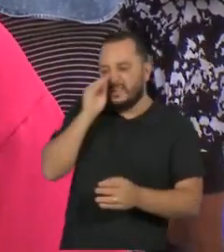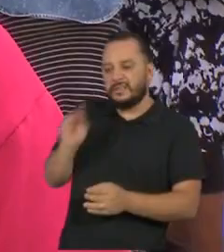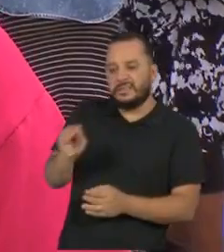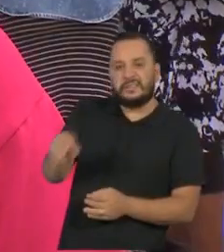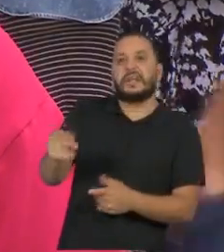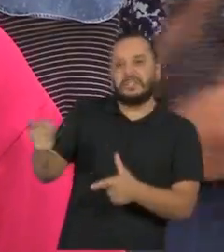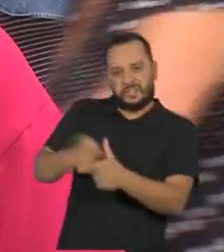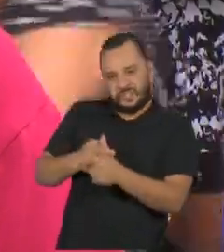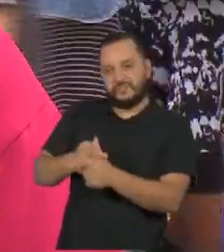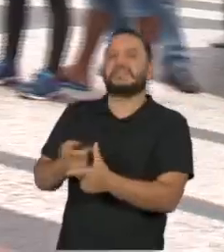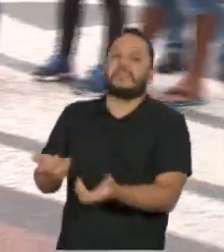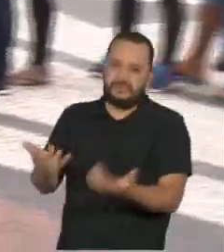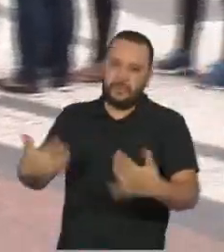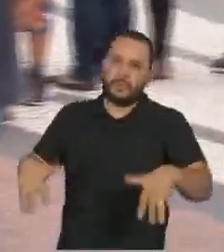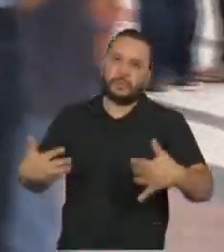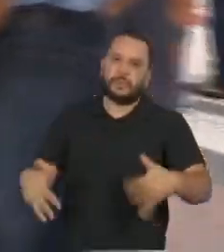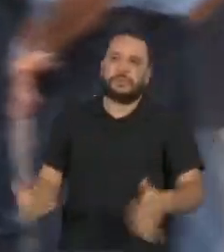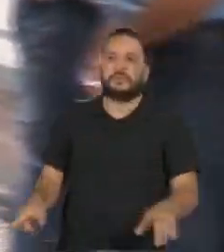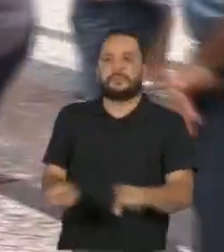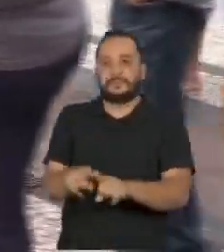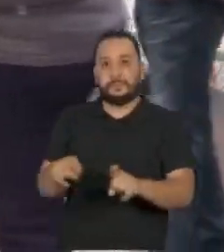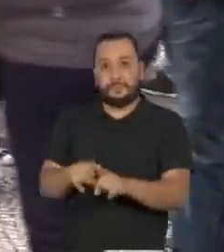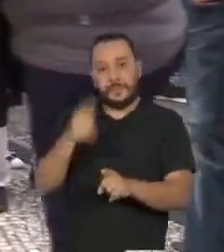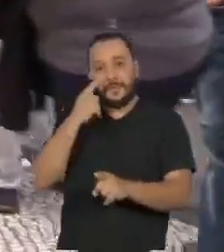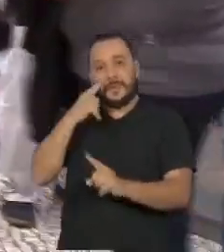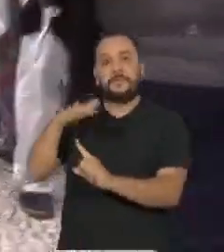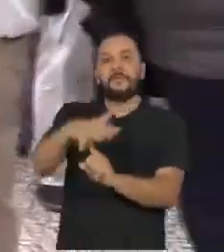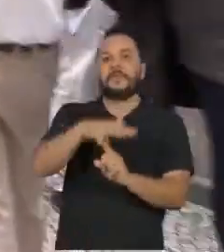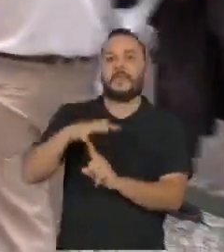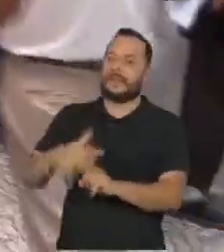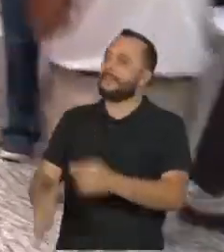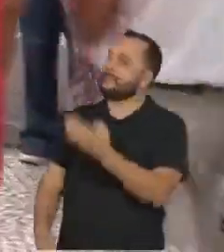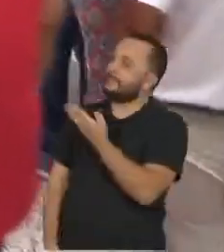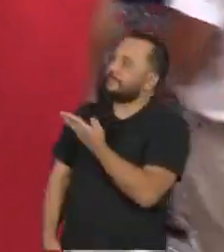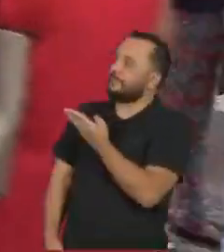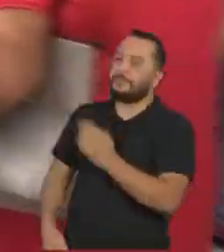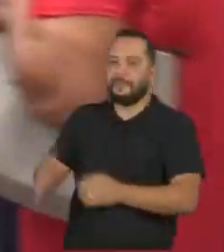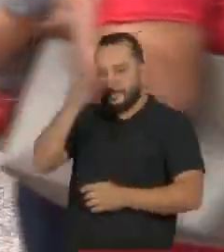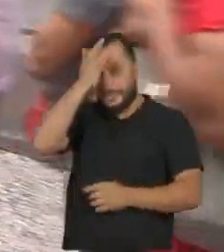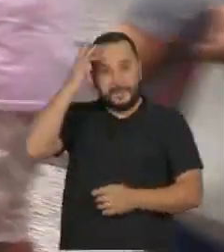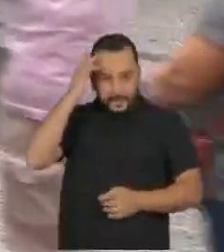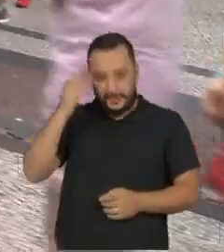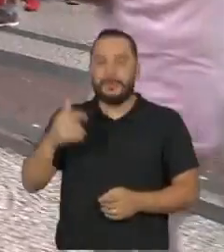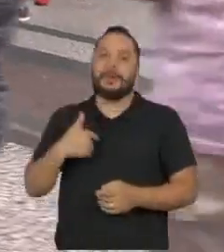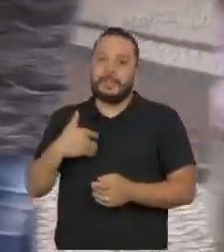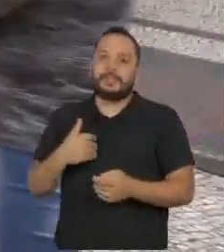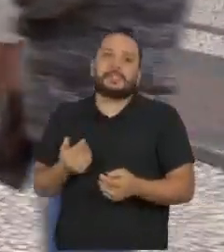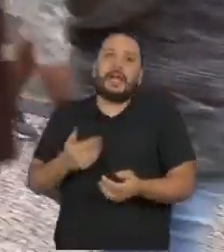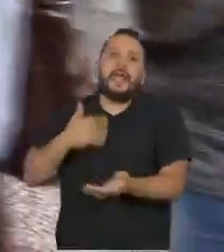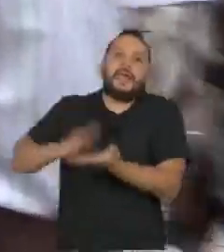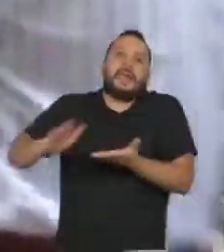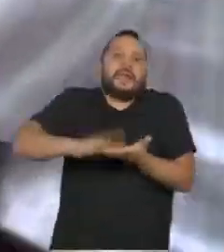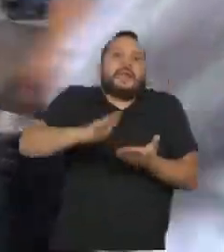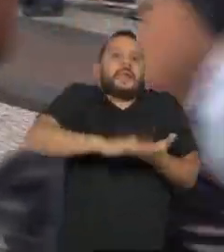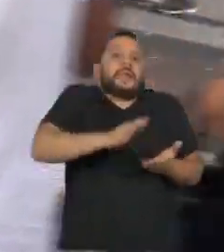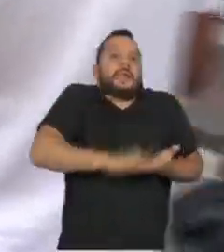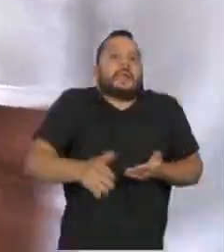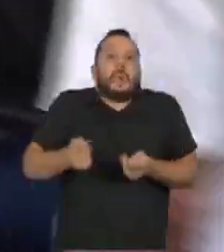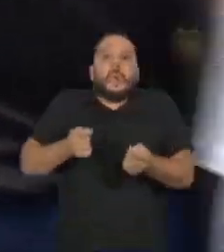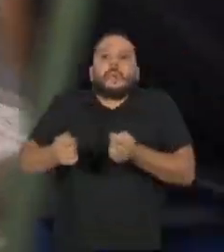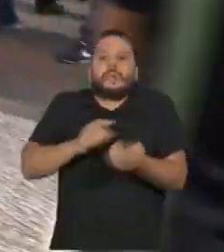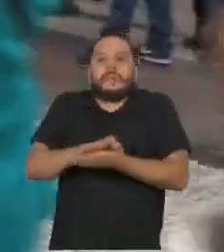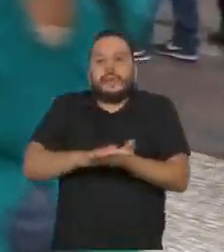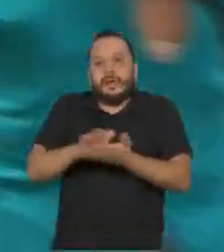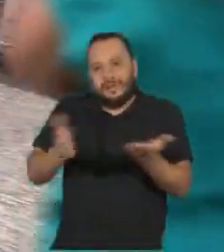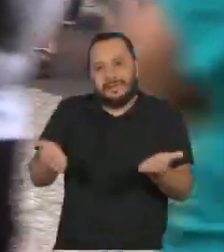e gera a inadimplência. Tá vendo essa fila aí? São pessoas que, de alguma maneira, perderam controle das contas normais, como água,